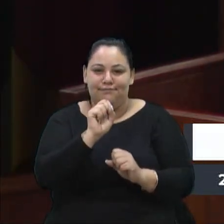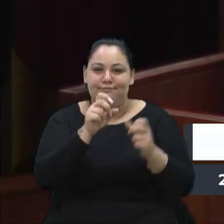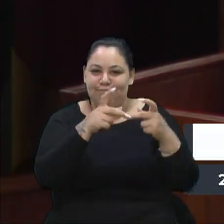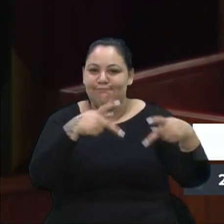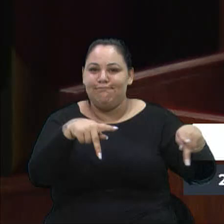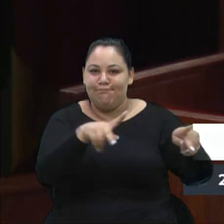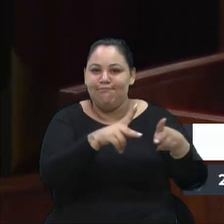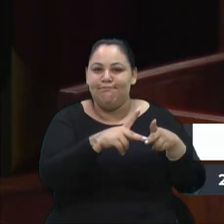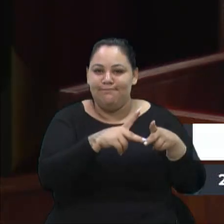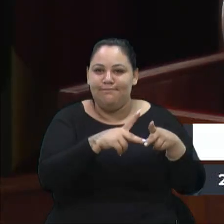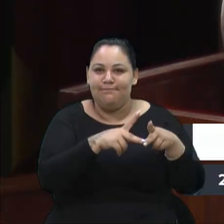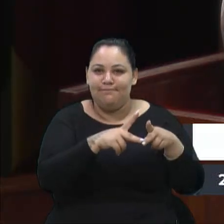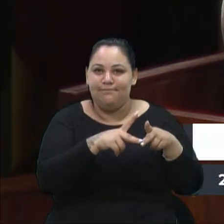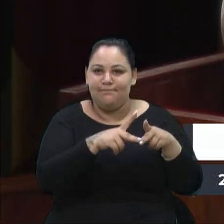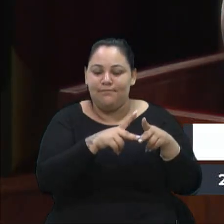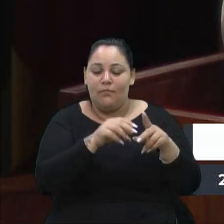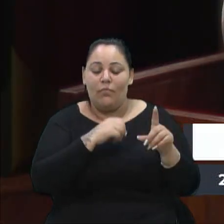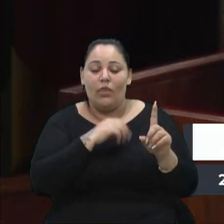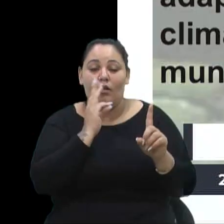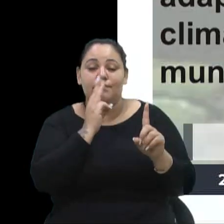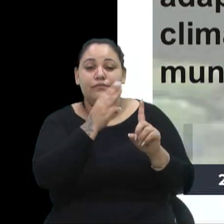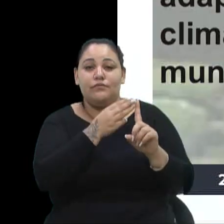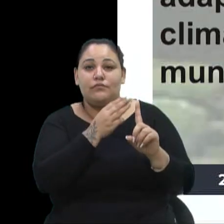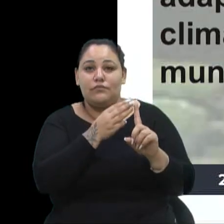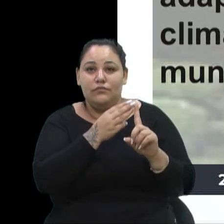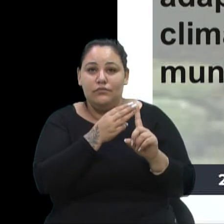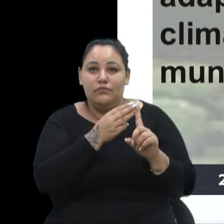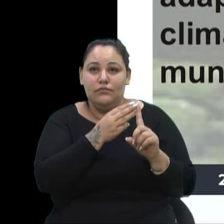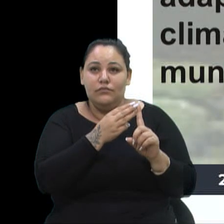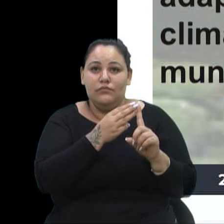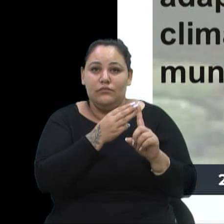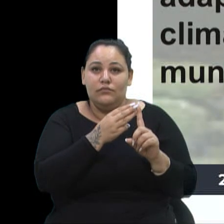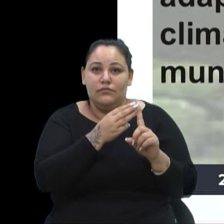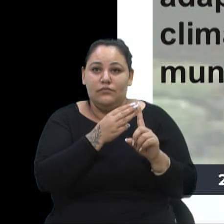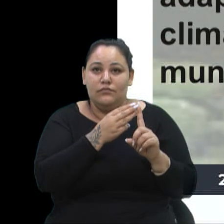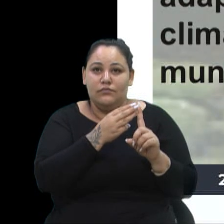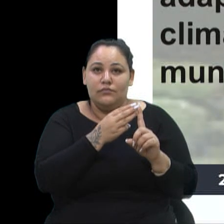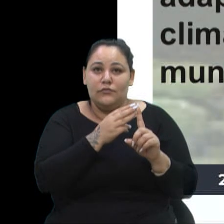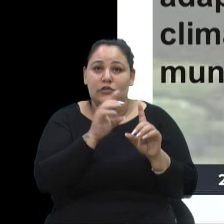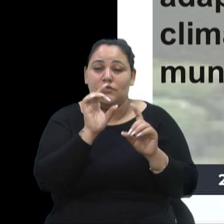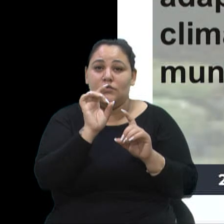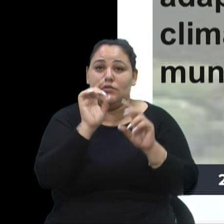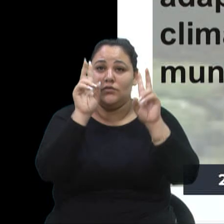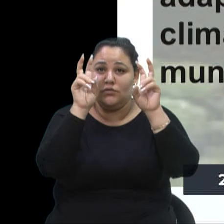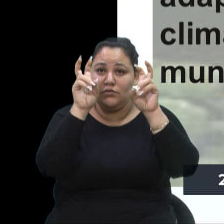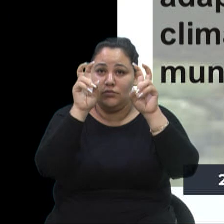Metas da Conferência das Nações Unidas. Sobre as mudanças climáticas, o COP27